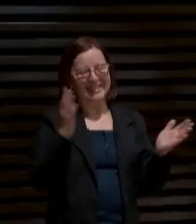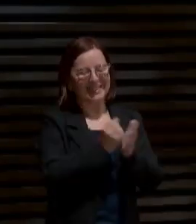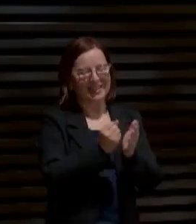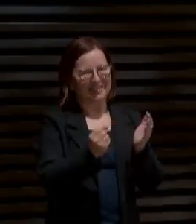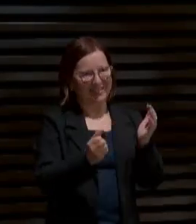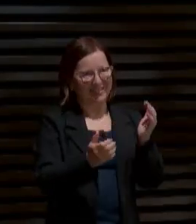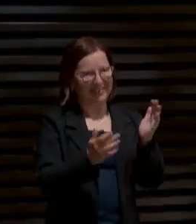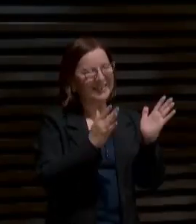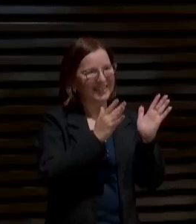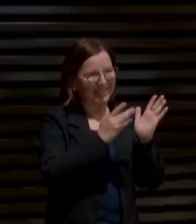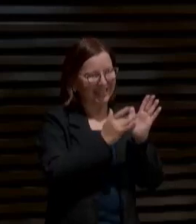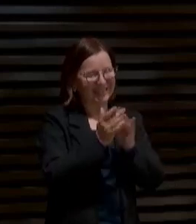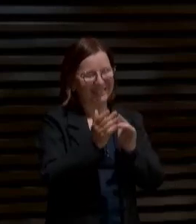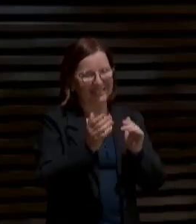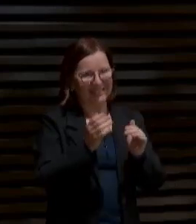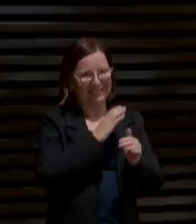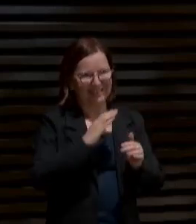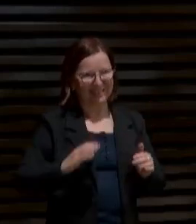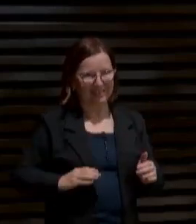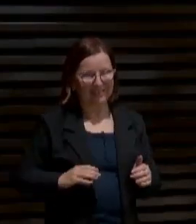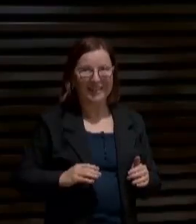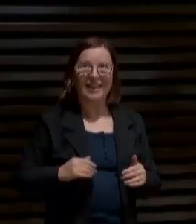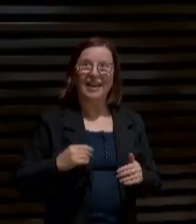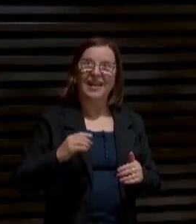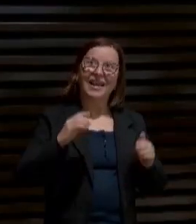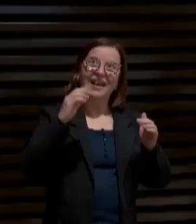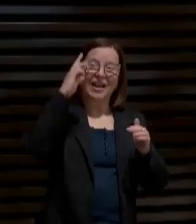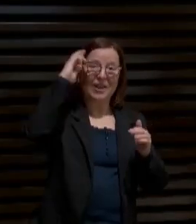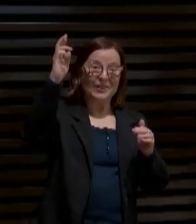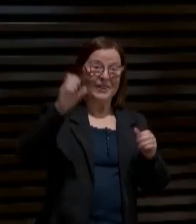tanto agora como no dia eterno